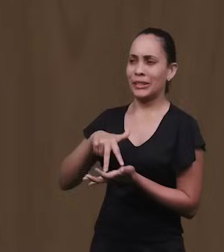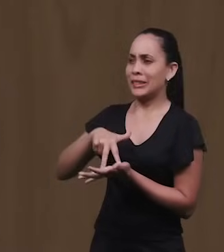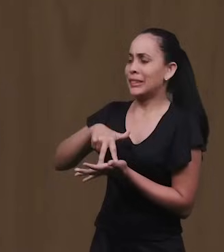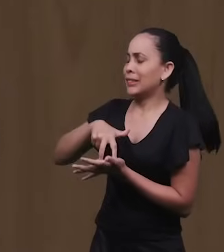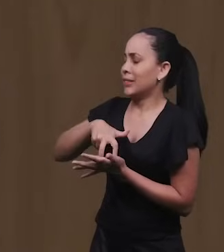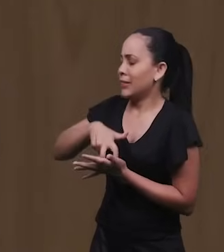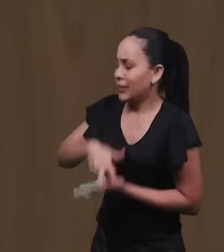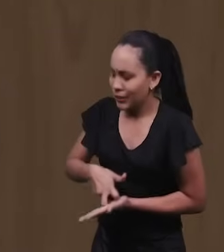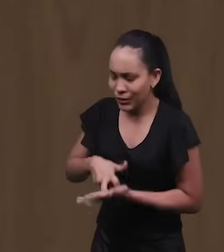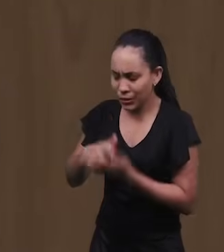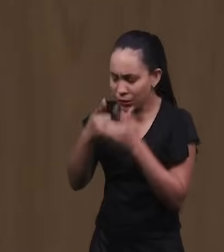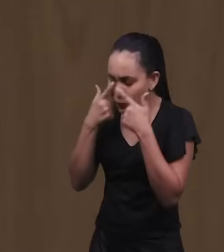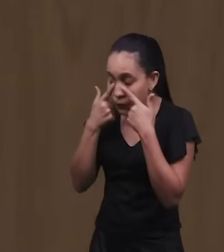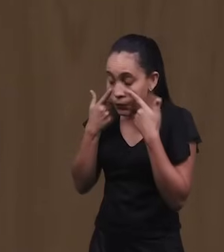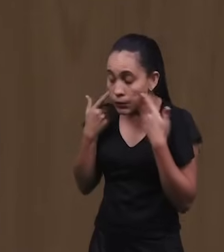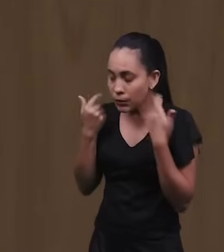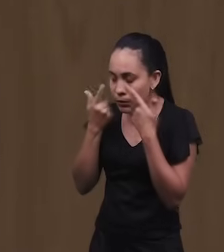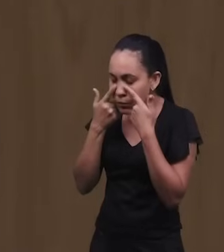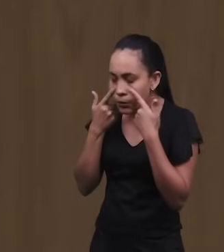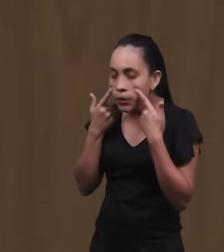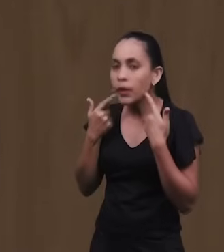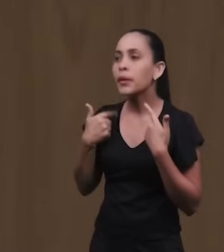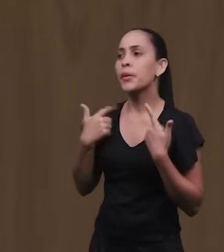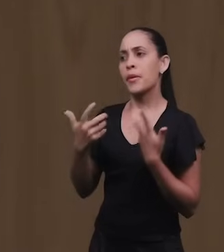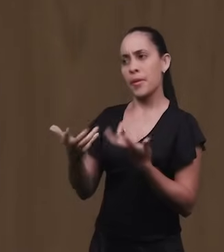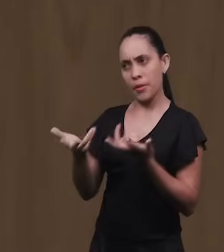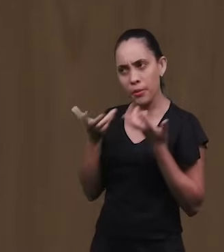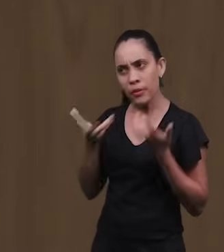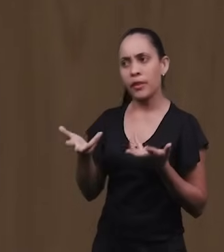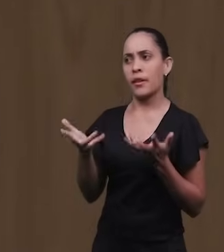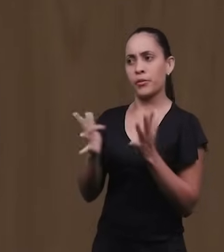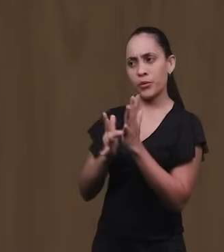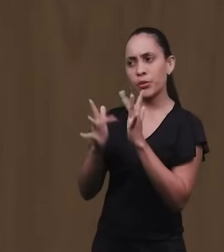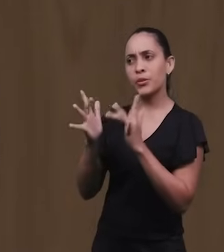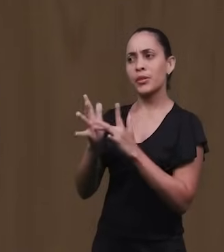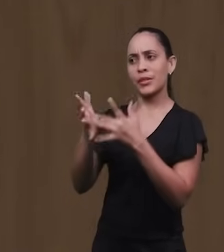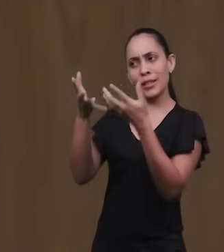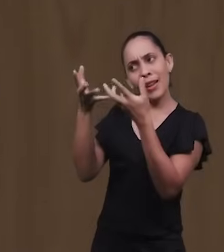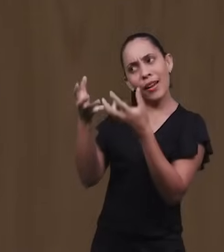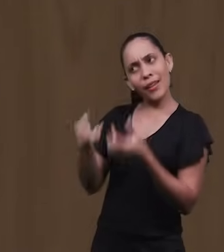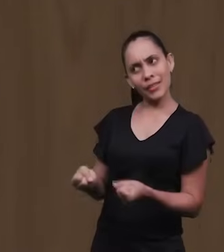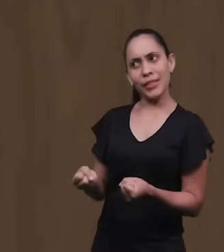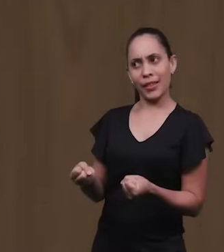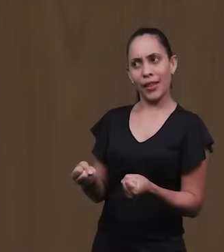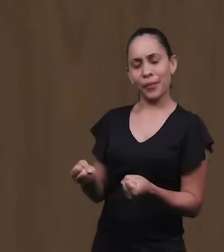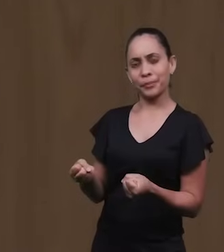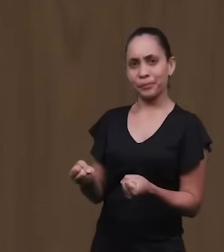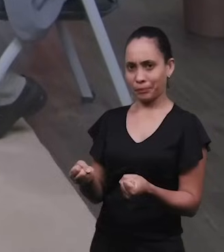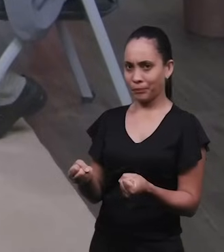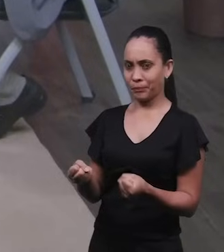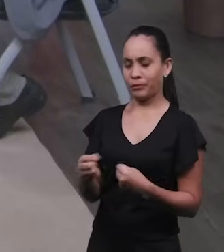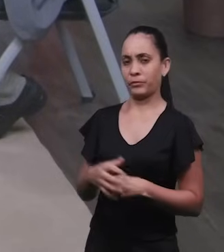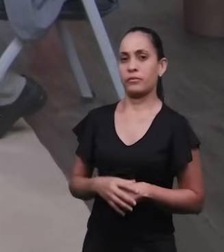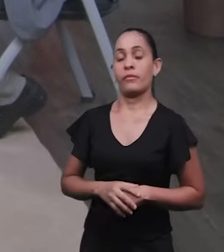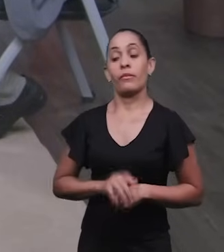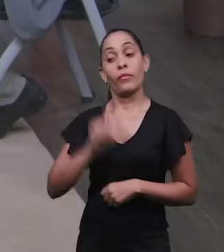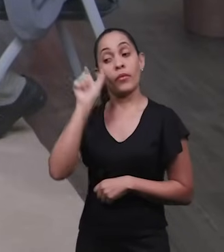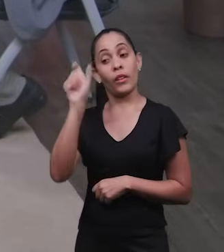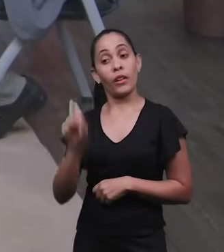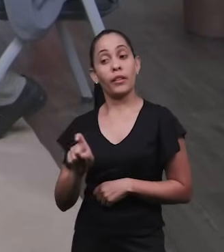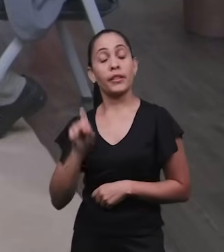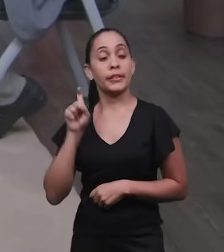caiu de joelhos ali, chorando. Eu quero aceitar Jesus. Glória a Jesus. Glória a Deus. Aleluia. E